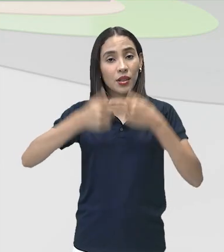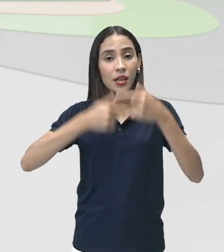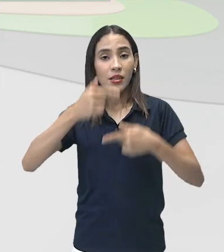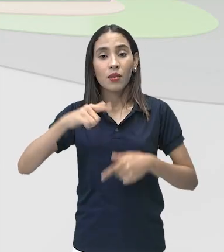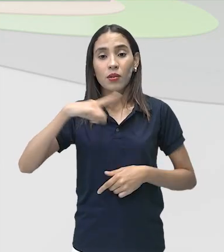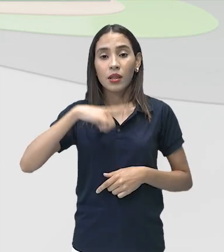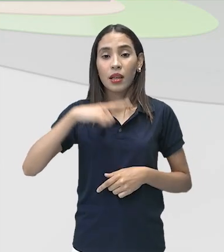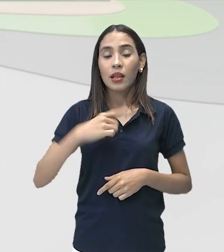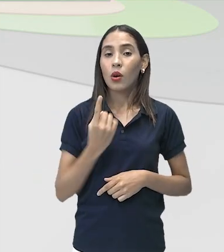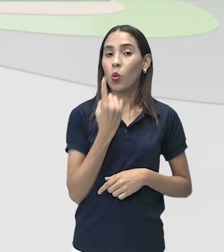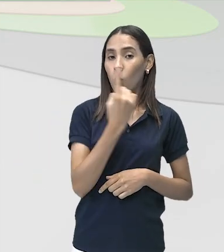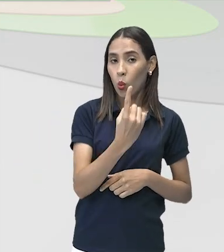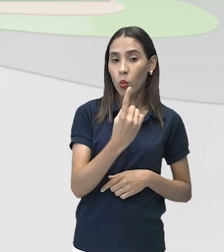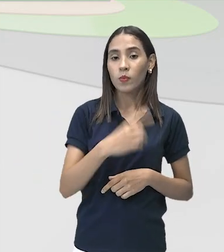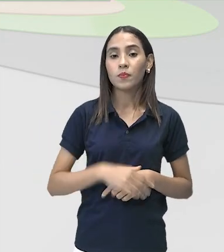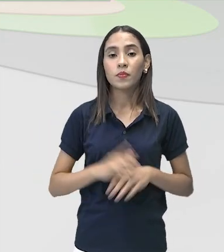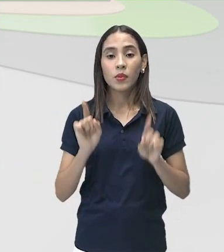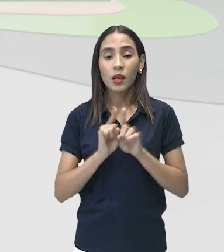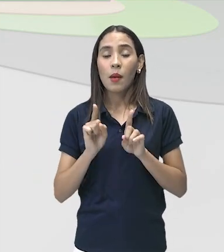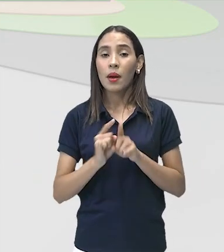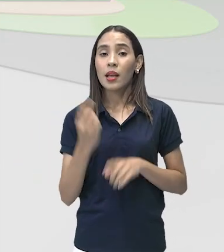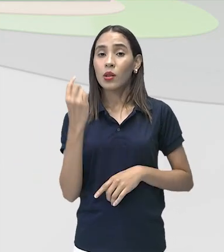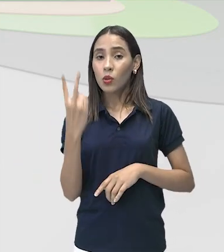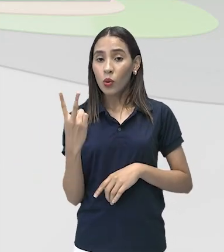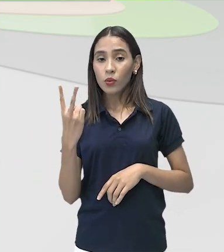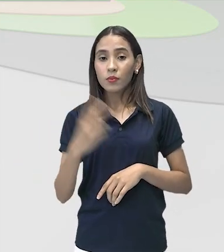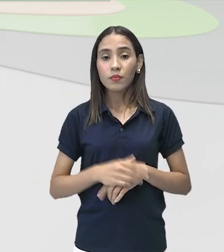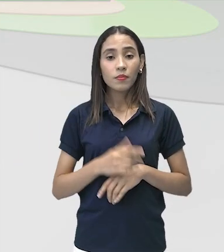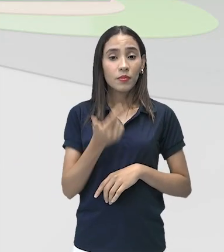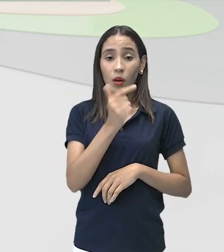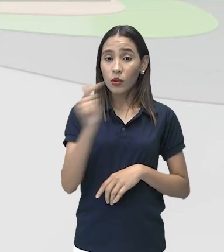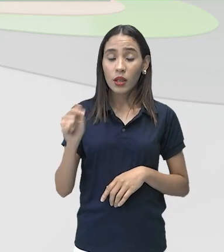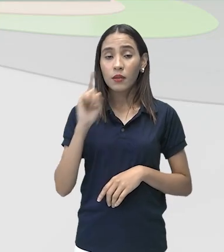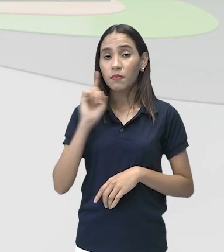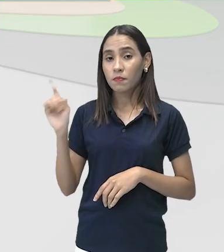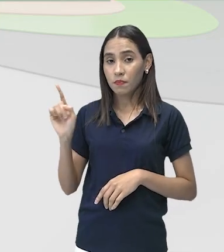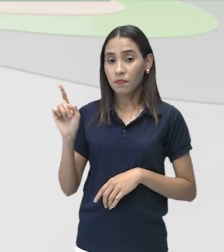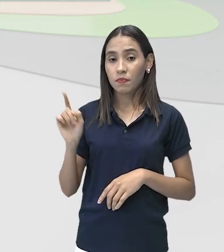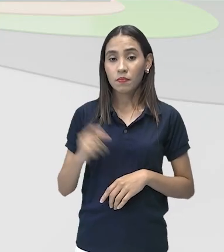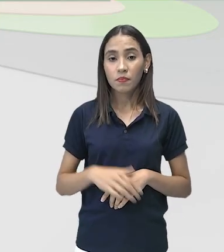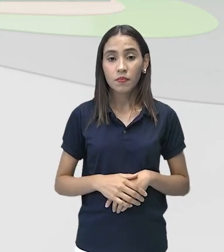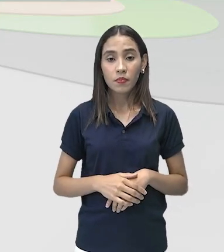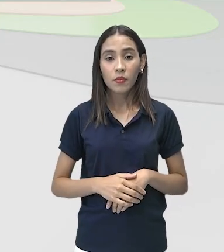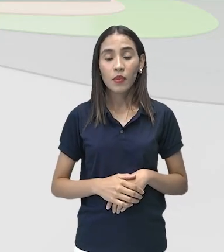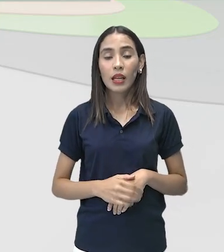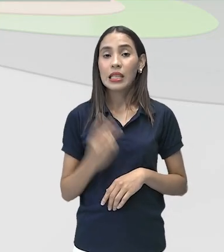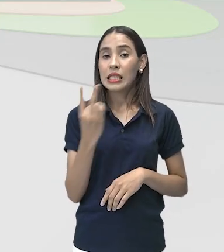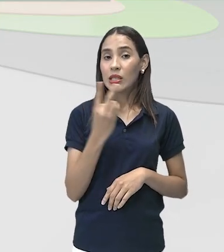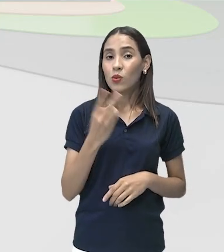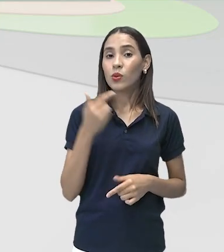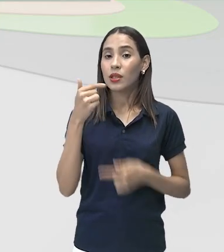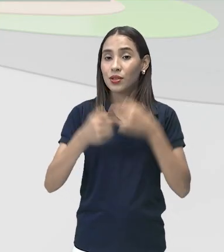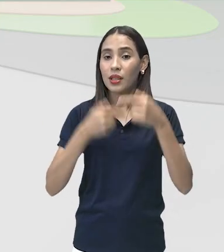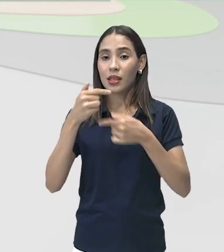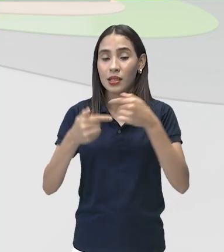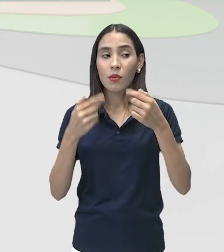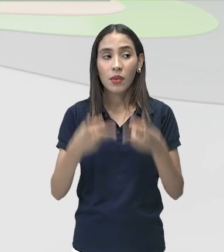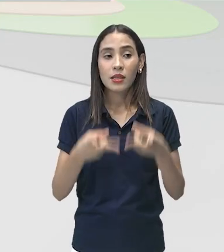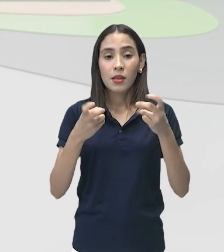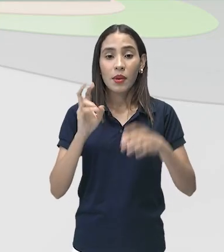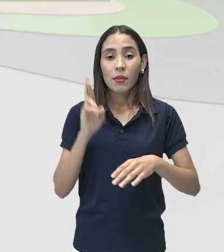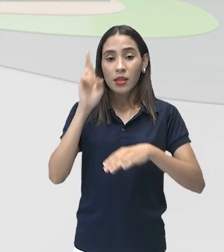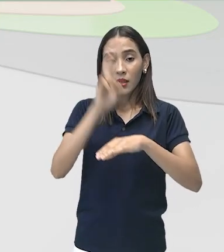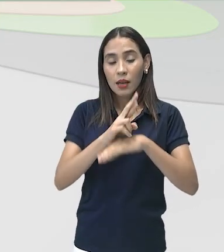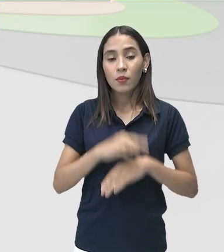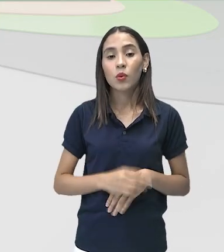o organismo 1 e o organismo 2, que não está ali, mas é para ficar um 2. Já na segunda geração, vejam,